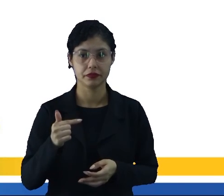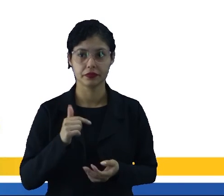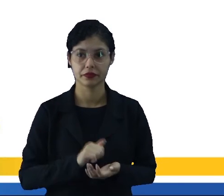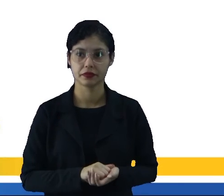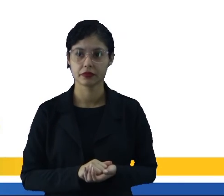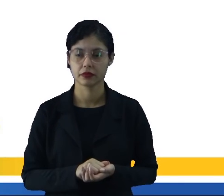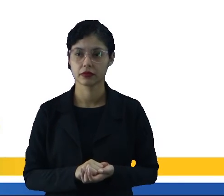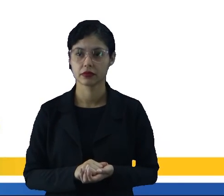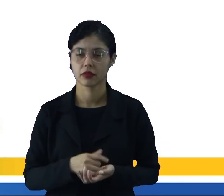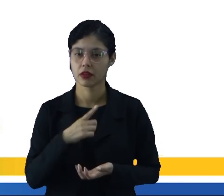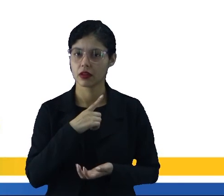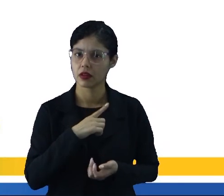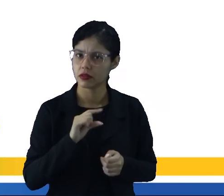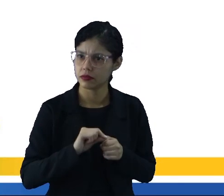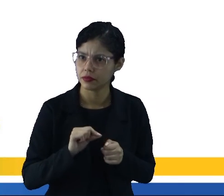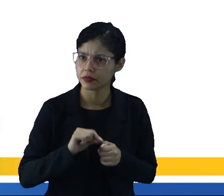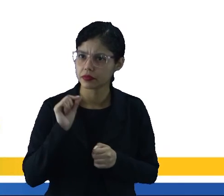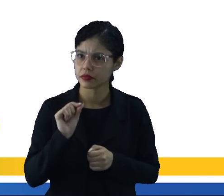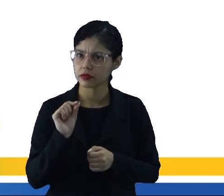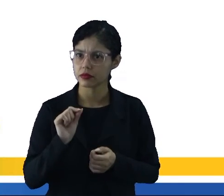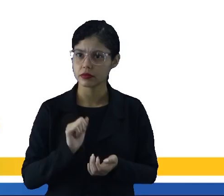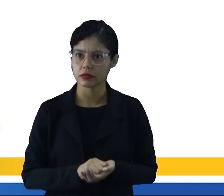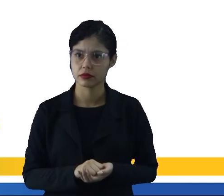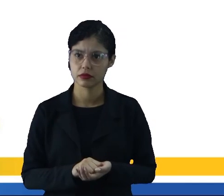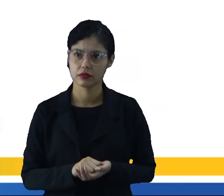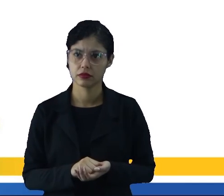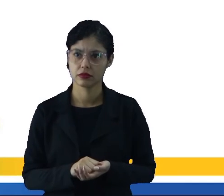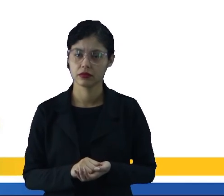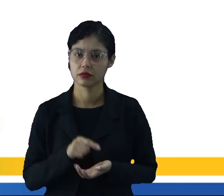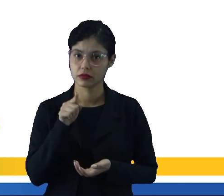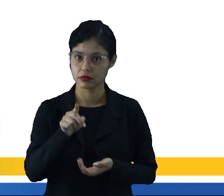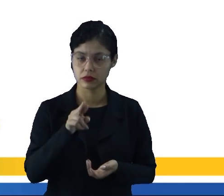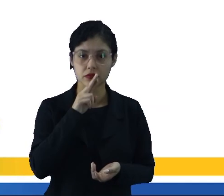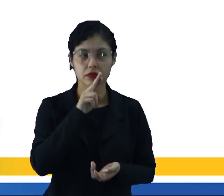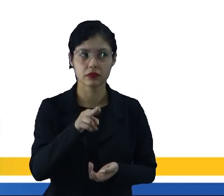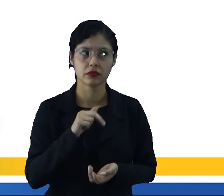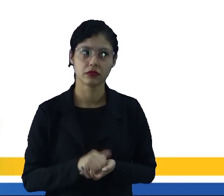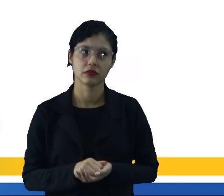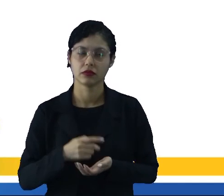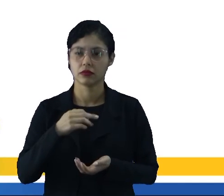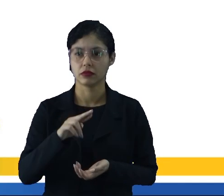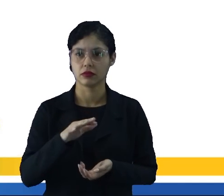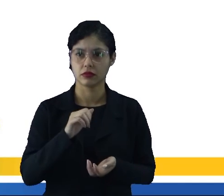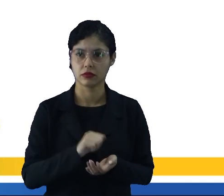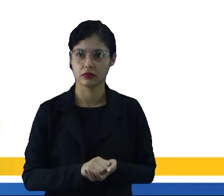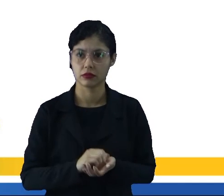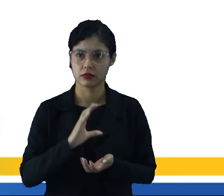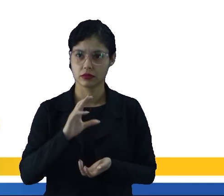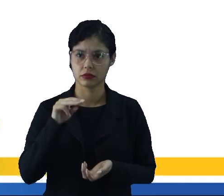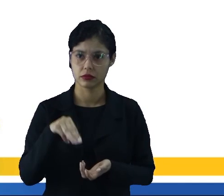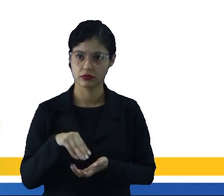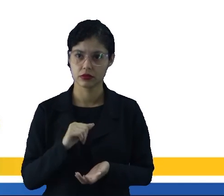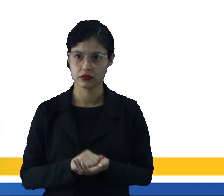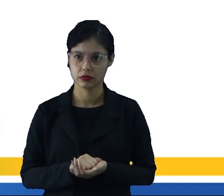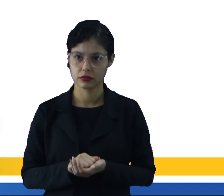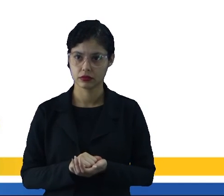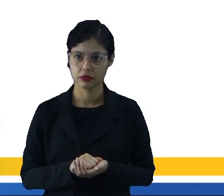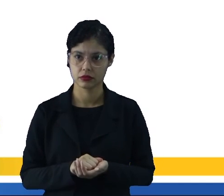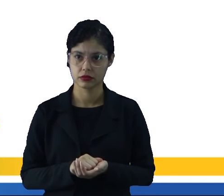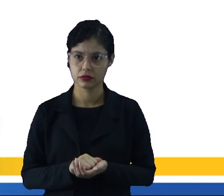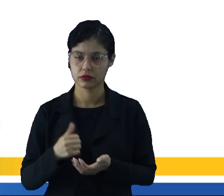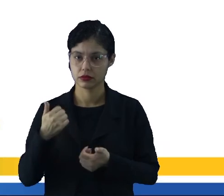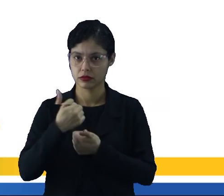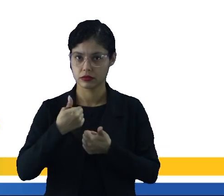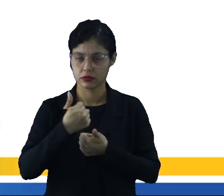então o que que eu vou fazer eu vou pegar esse valor aqui do metro do centímetro quadrado e substituir aqui